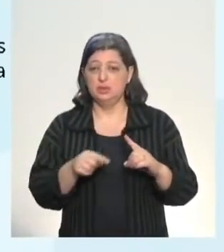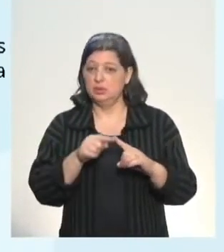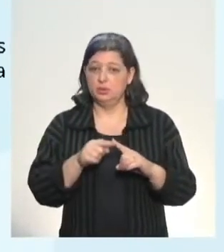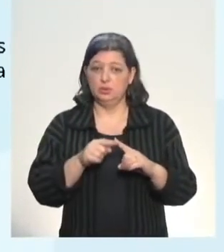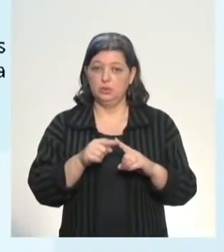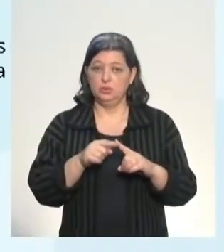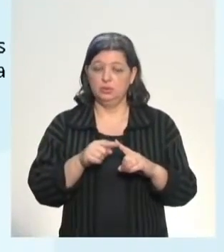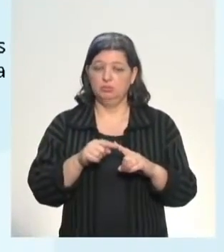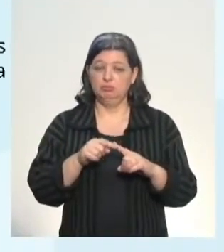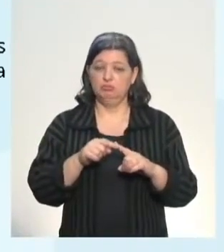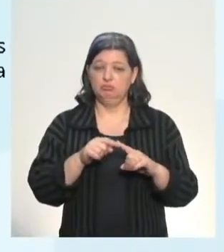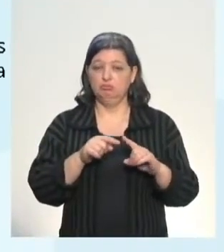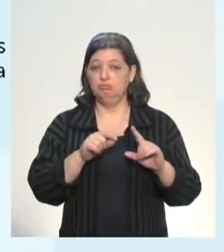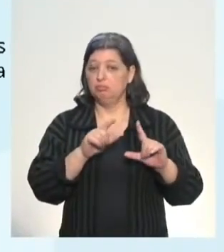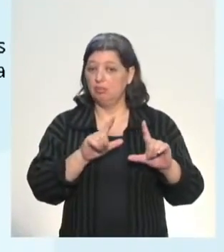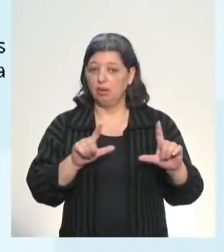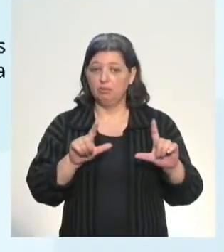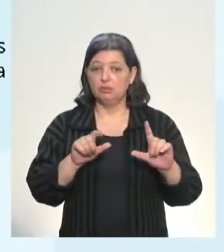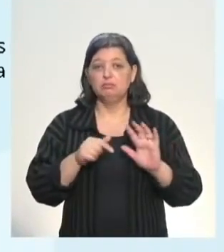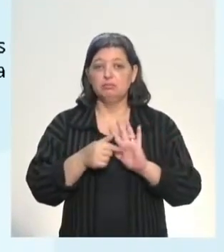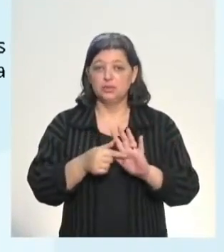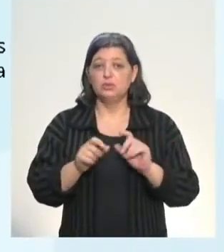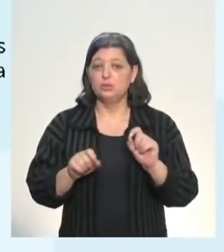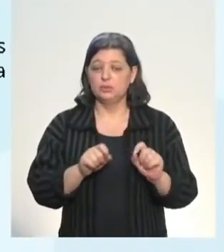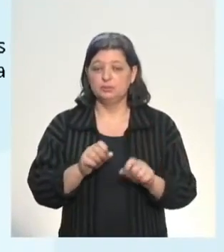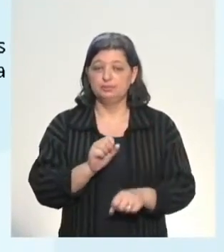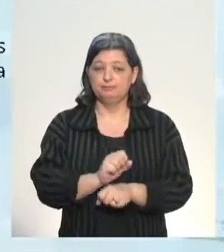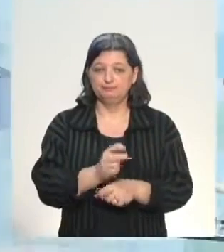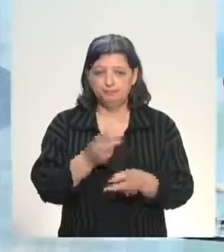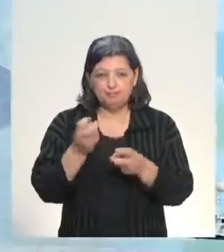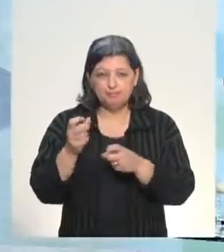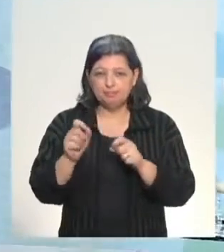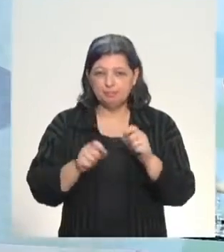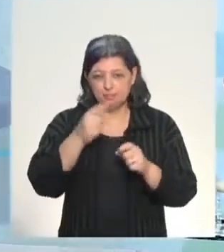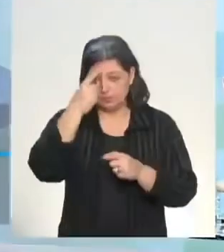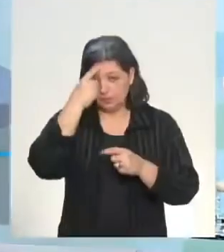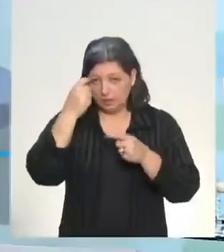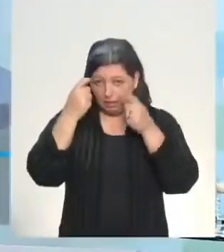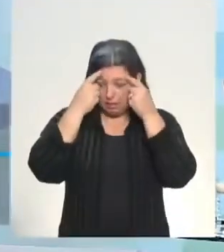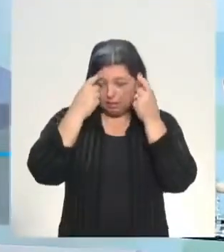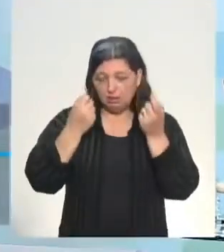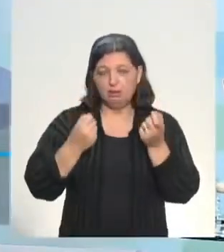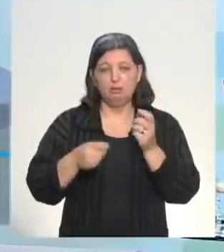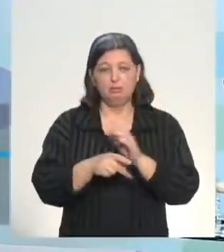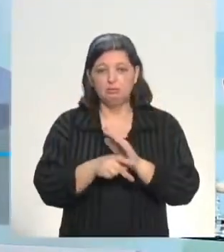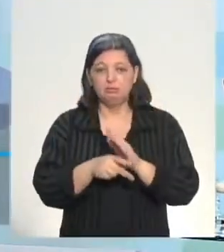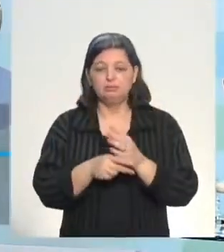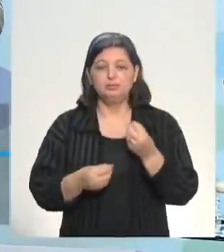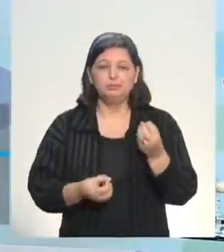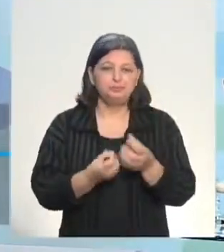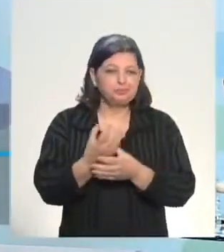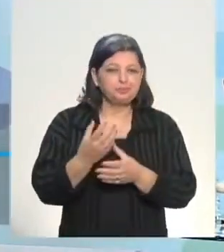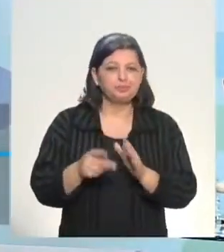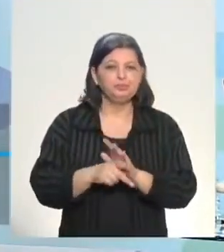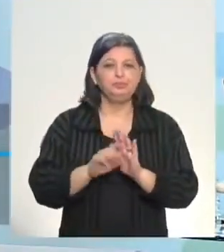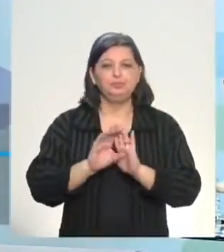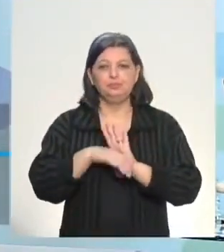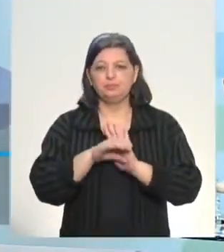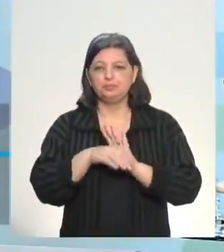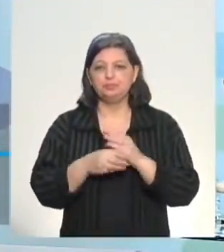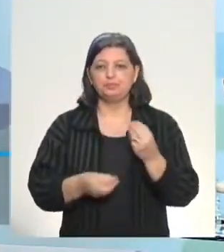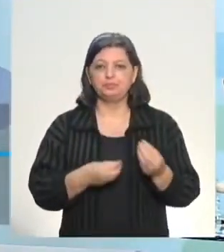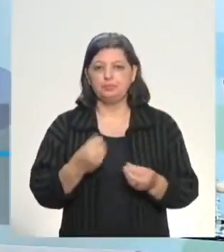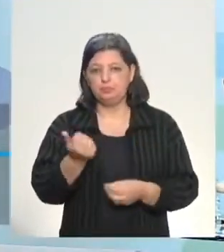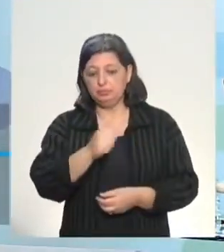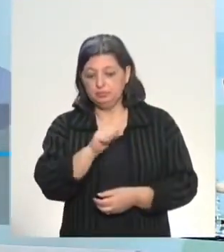sequência? Aí já tem que parar um pouquinho. Perceba que a gente deu a ideia, né, construiu todo esse conceito de você